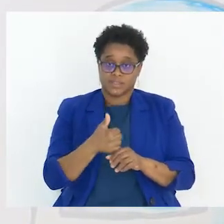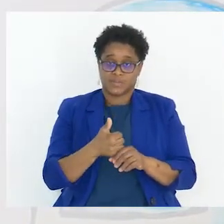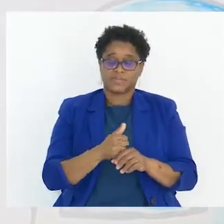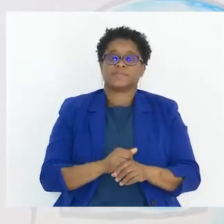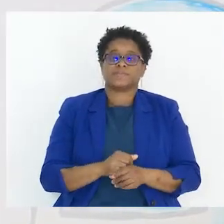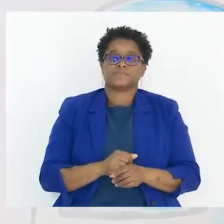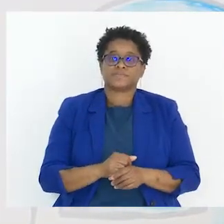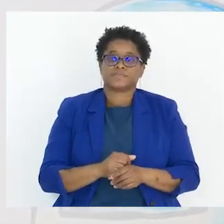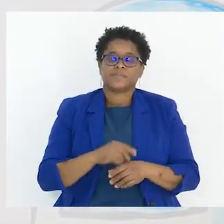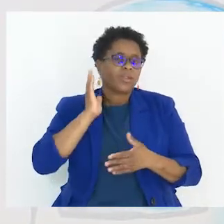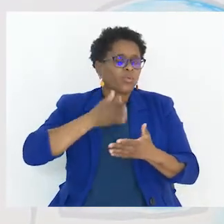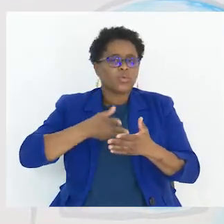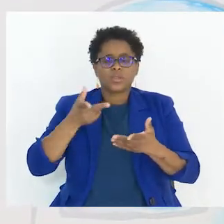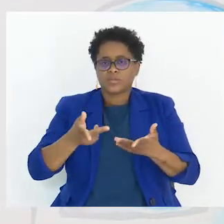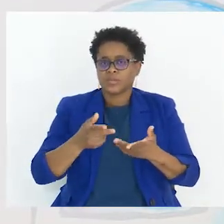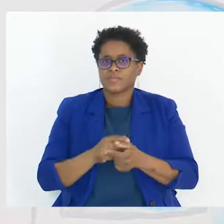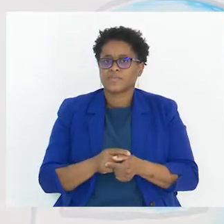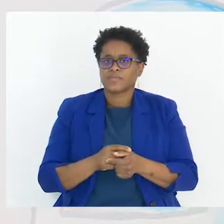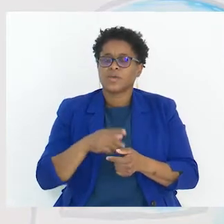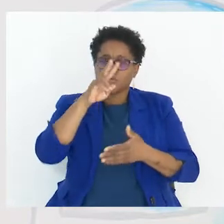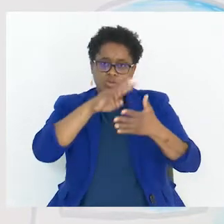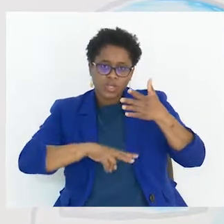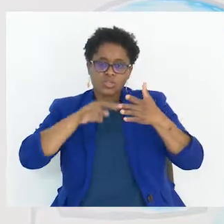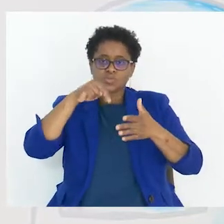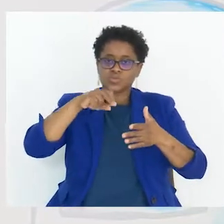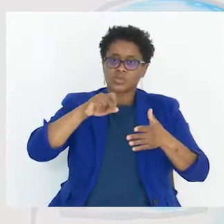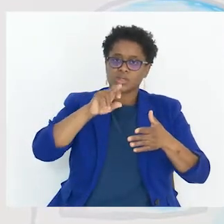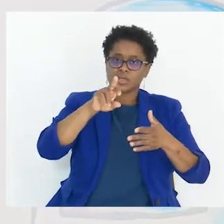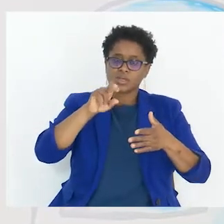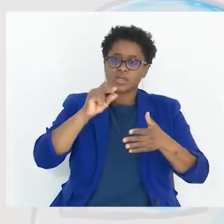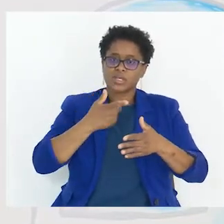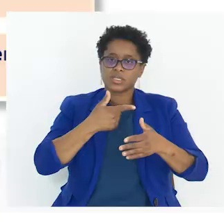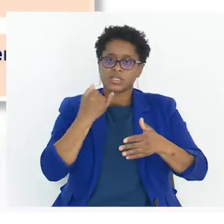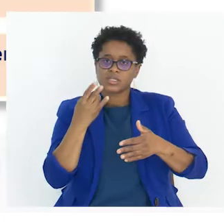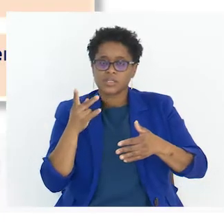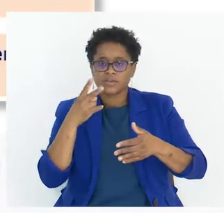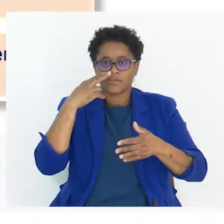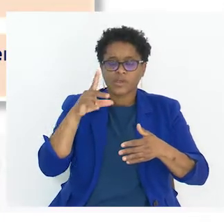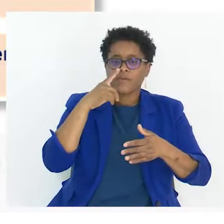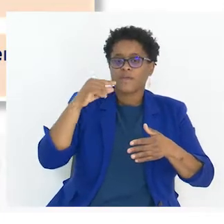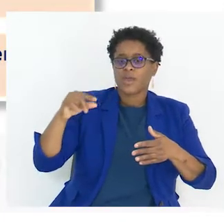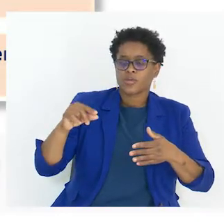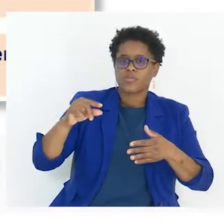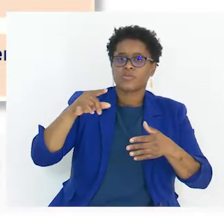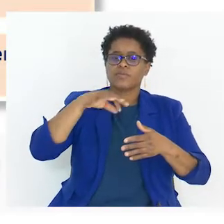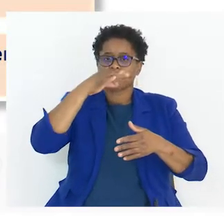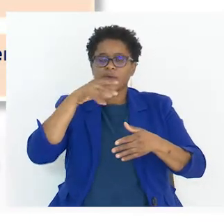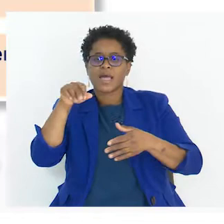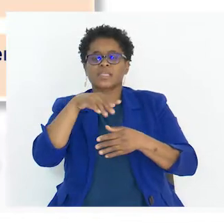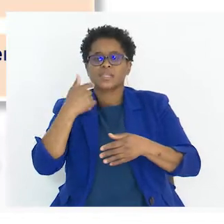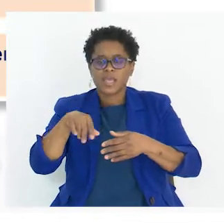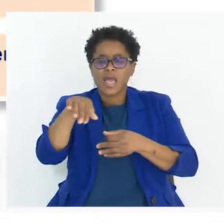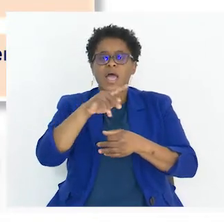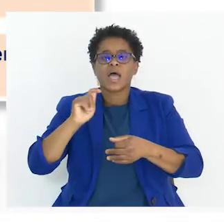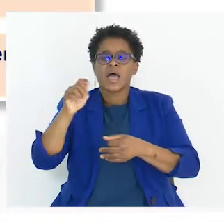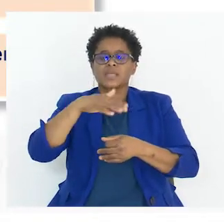Certo? E, por último, também um texto narrativo nós podemos identificar, recorrer a verbos que exprimem